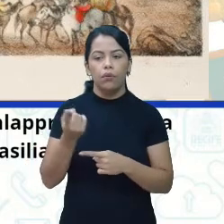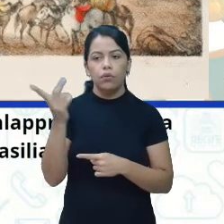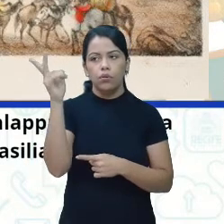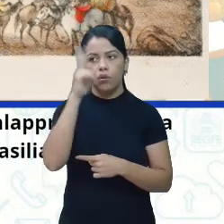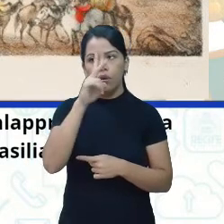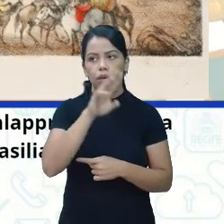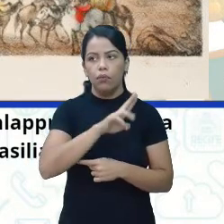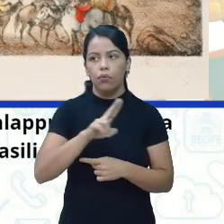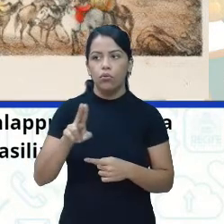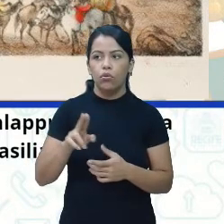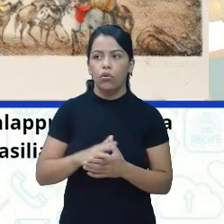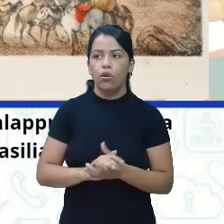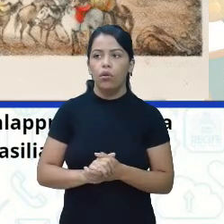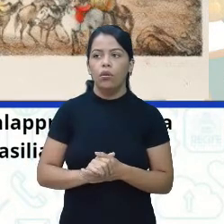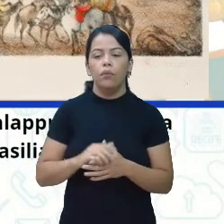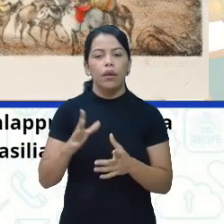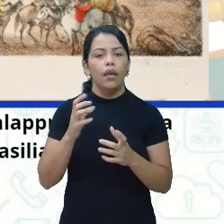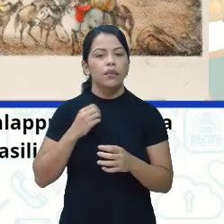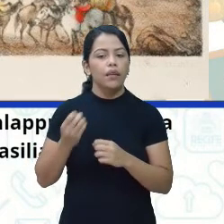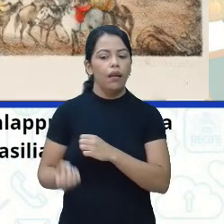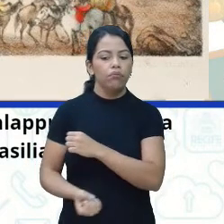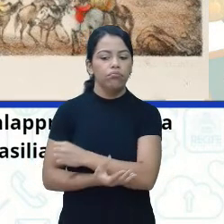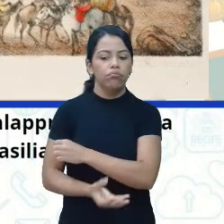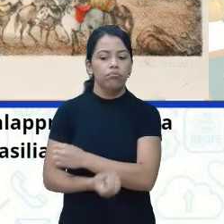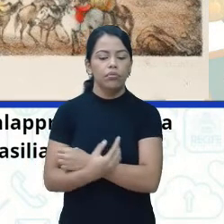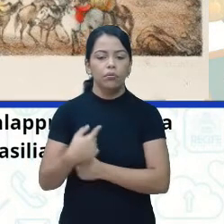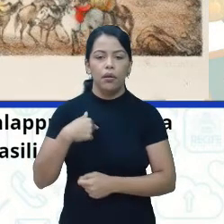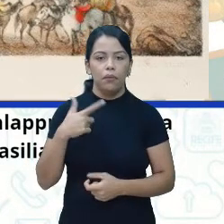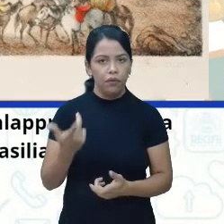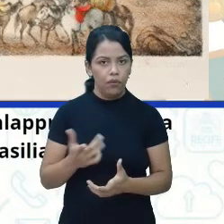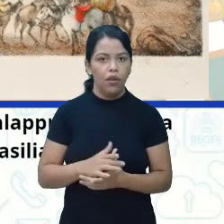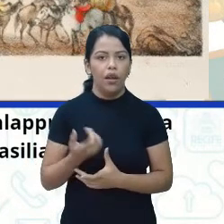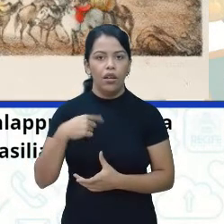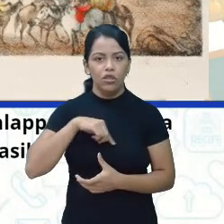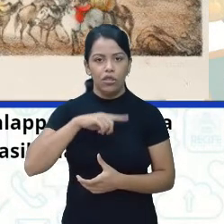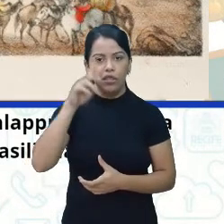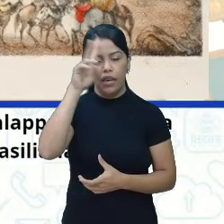se alguém tiver aí, soprar aí para mim, viu, Bia? A gente lembra.